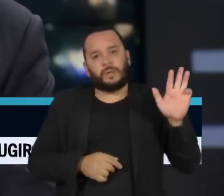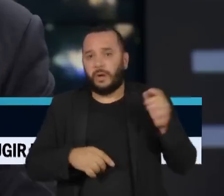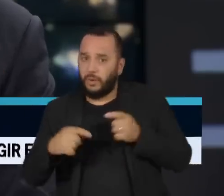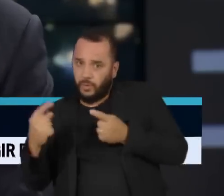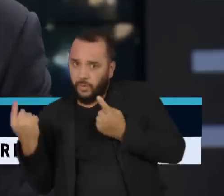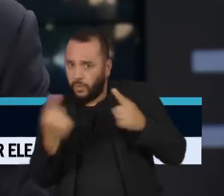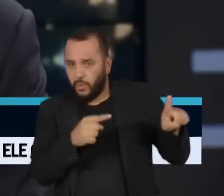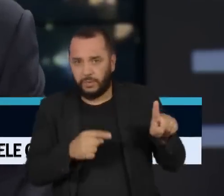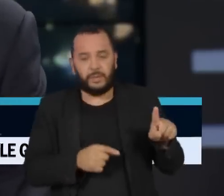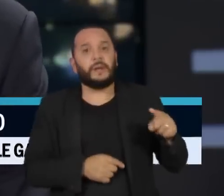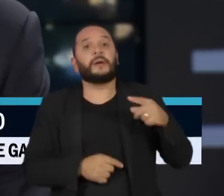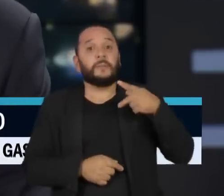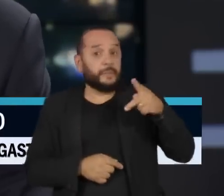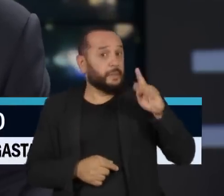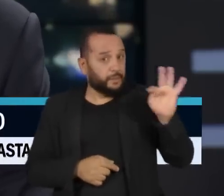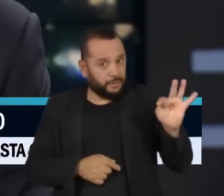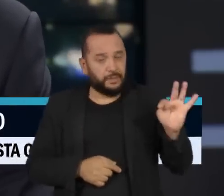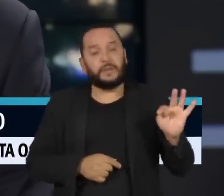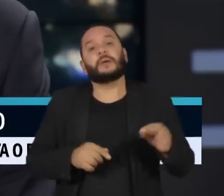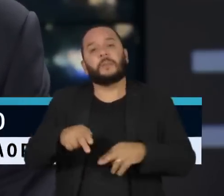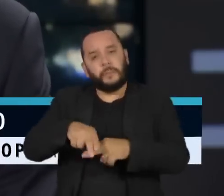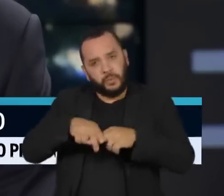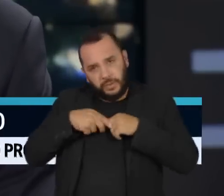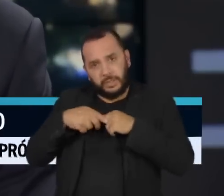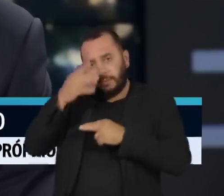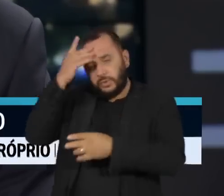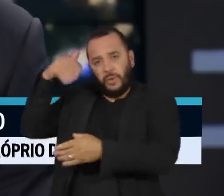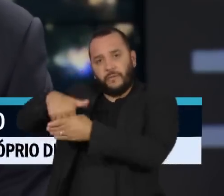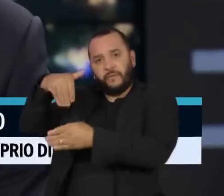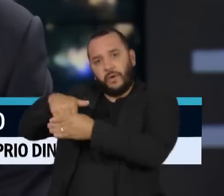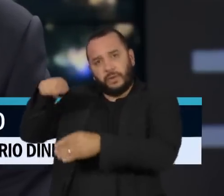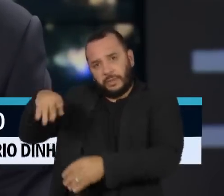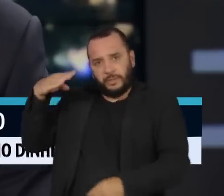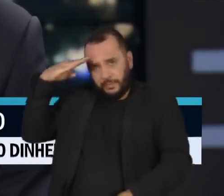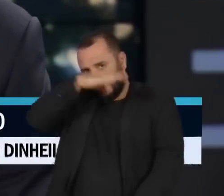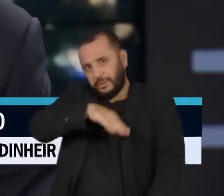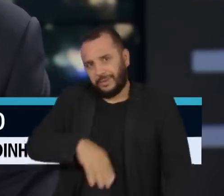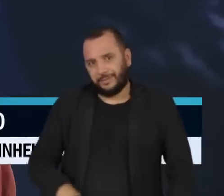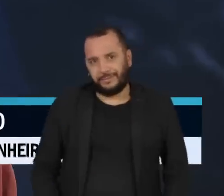propunha, é que fez com que ele tivesse tantos votos. Mas eu acho que não são os votos integralmente deles.